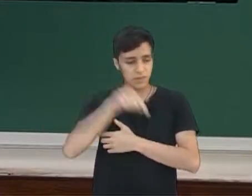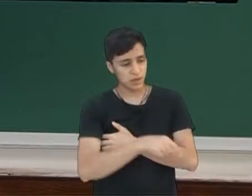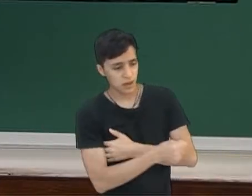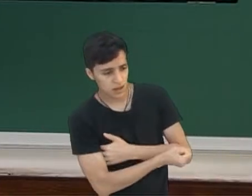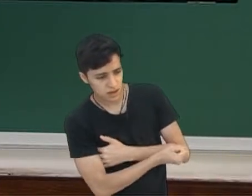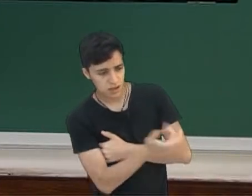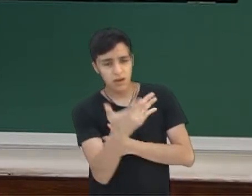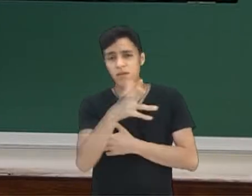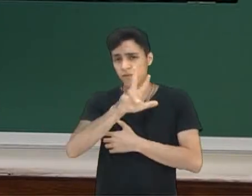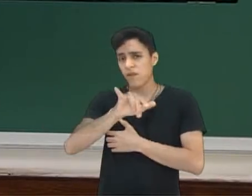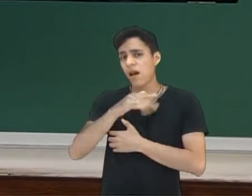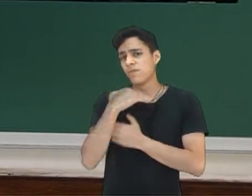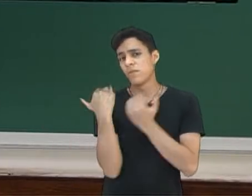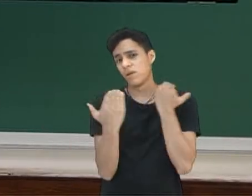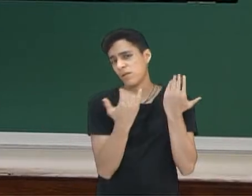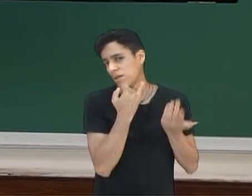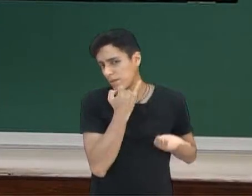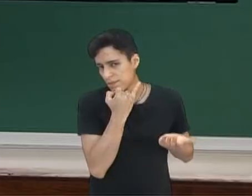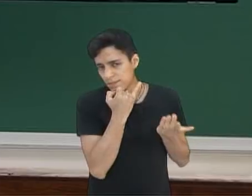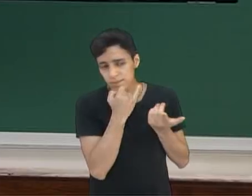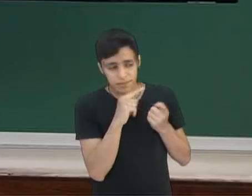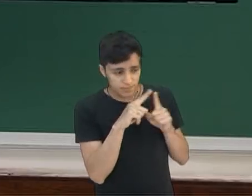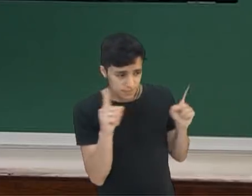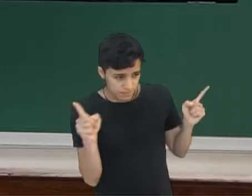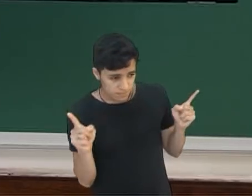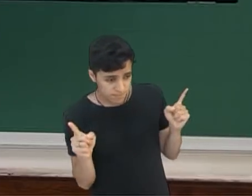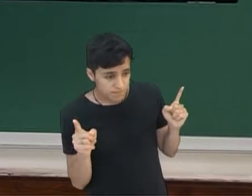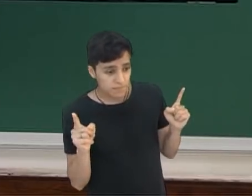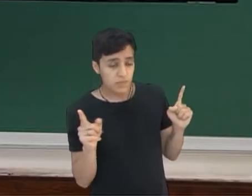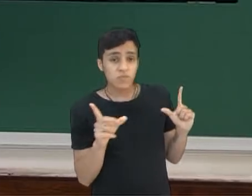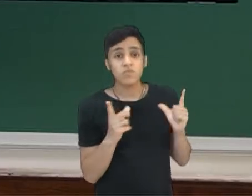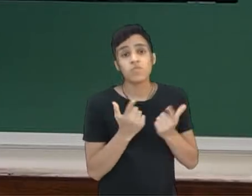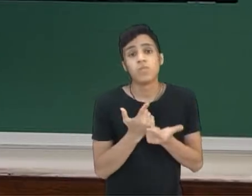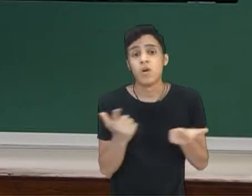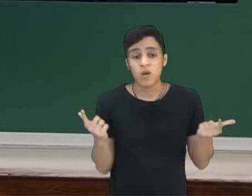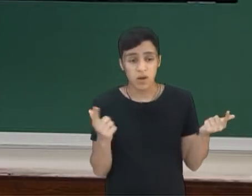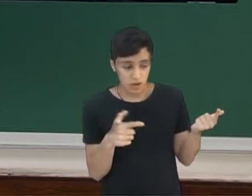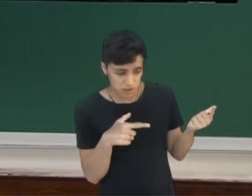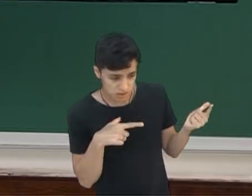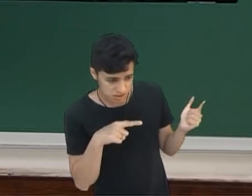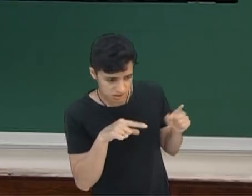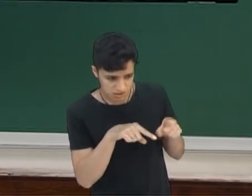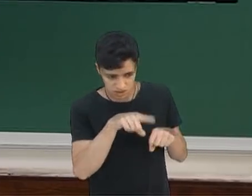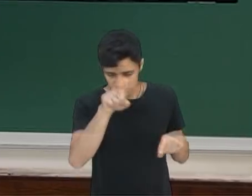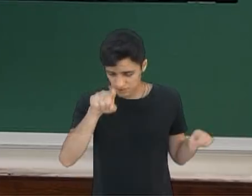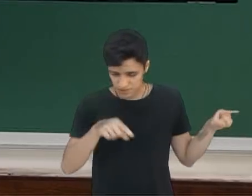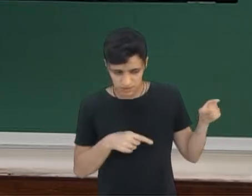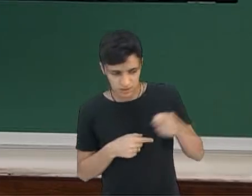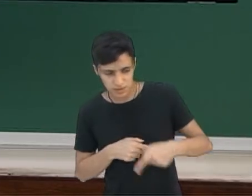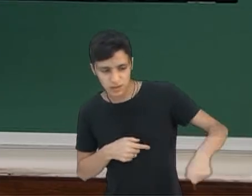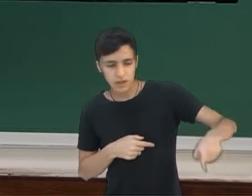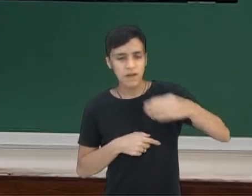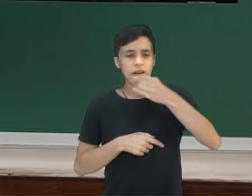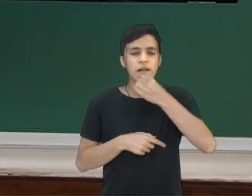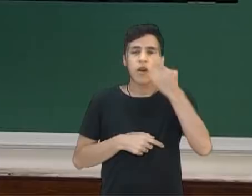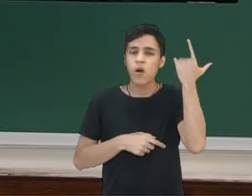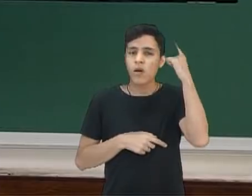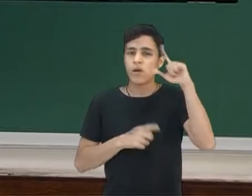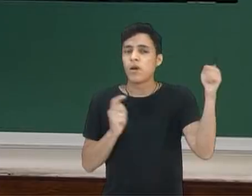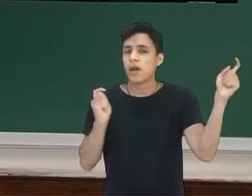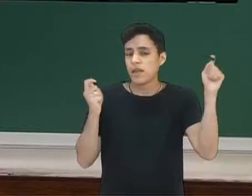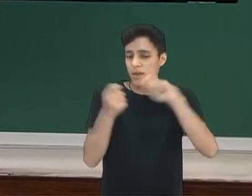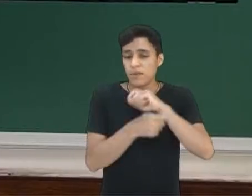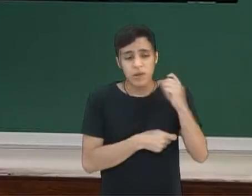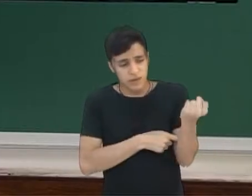seres vivos vão acabar morrendo, infelizmente. Mas, graças à variabilidade, a chance deles se adaptarem e